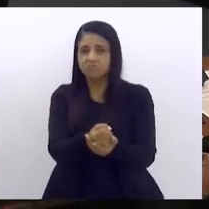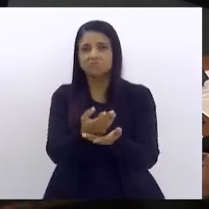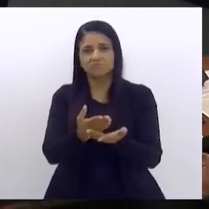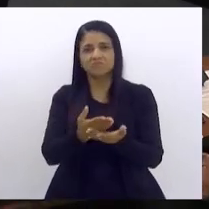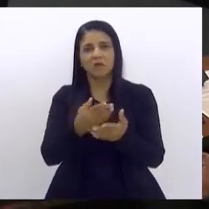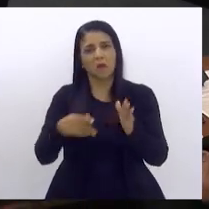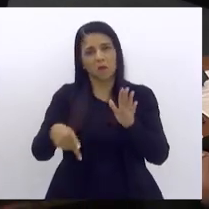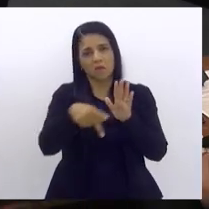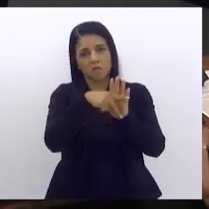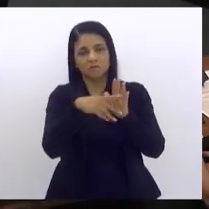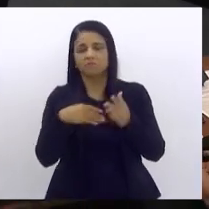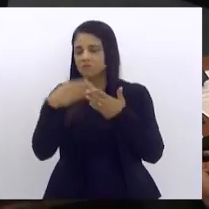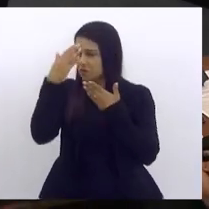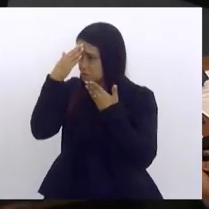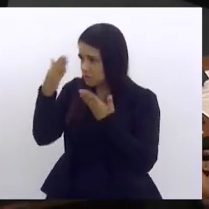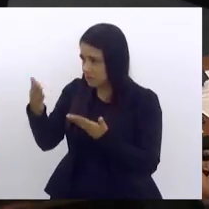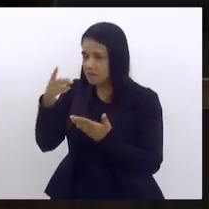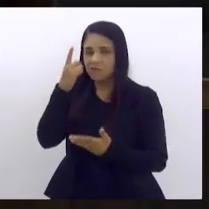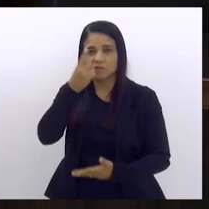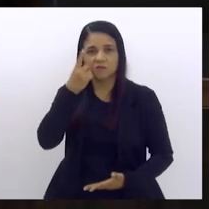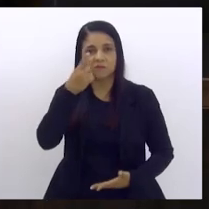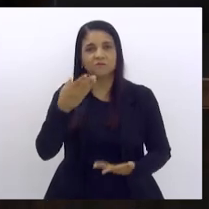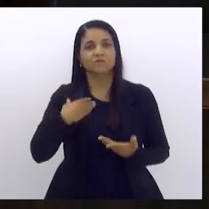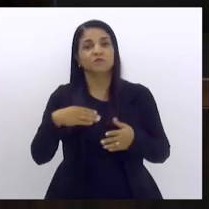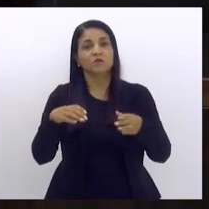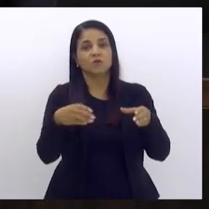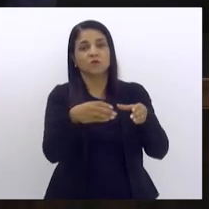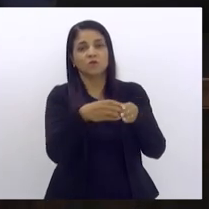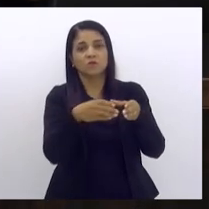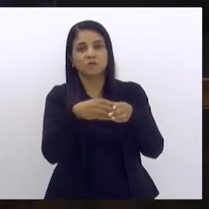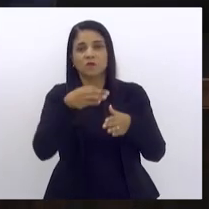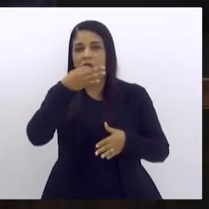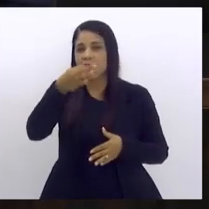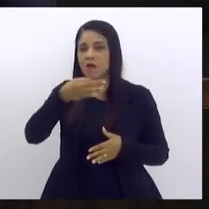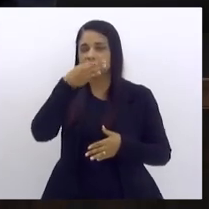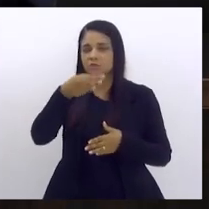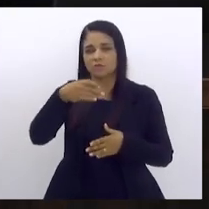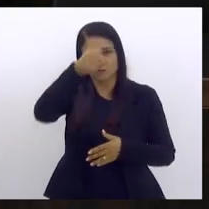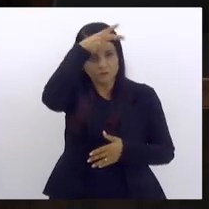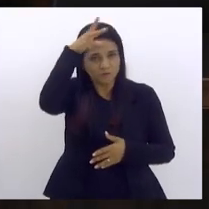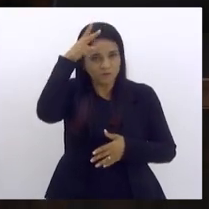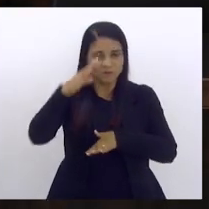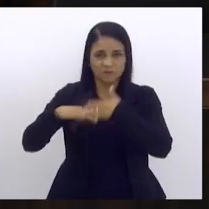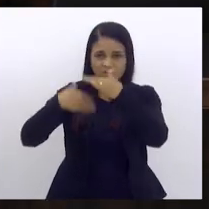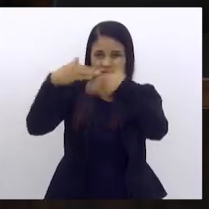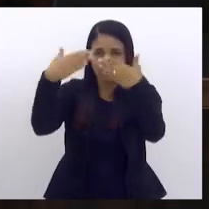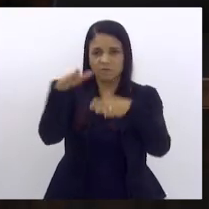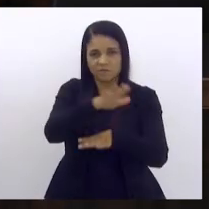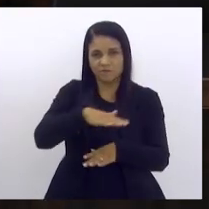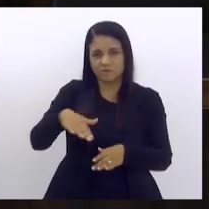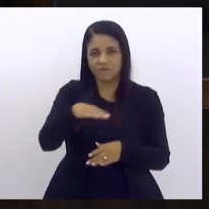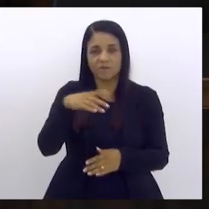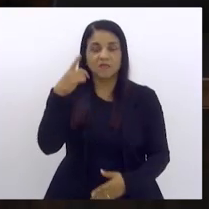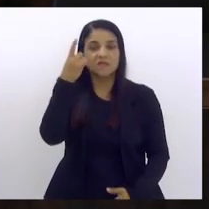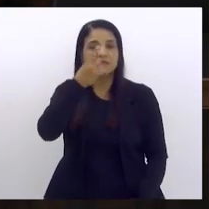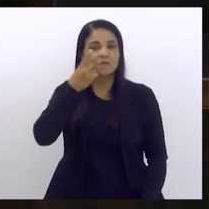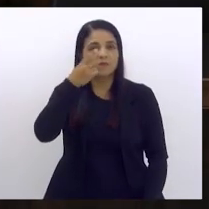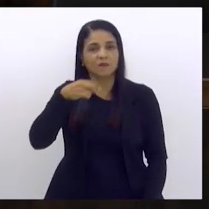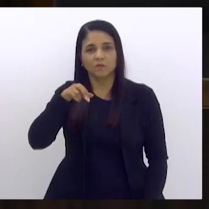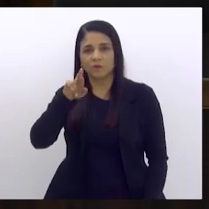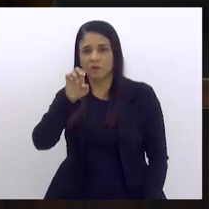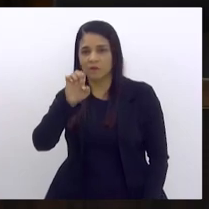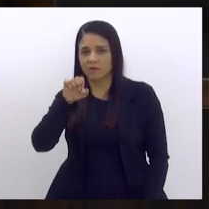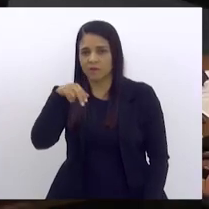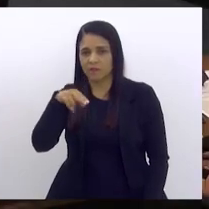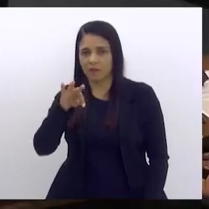Obrigada, deputado Carlos Mink. Pela Comissão de Assuntos Municipais e Desenvolvimento Regional, deputado Renato